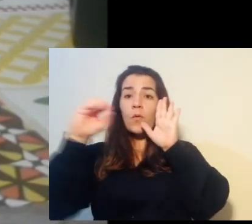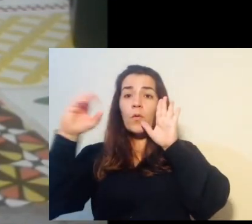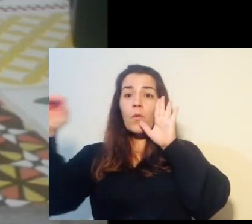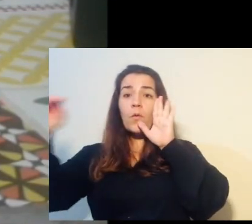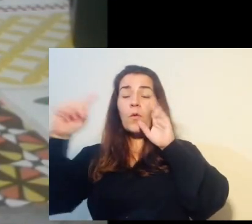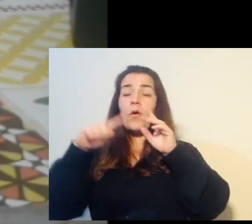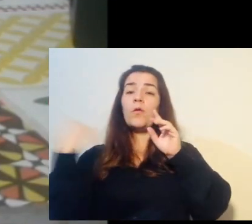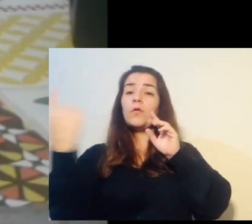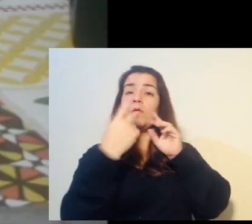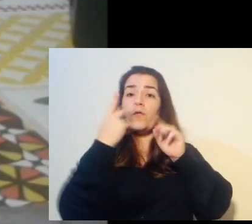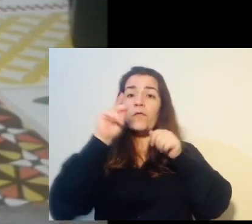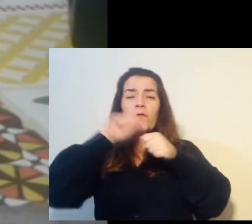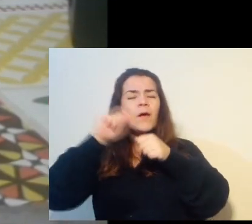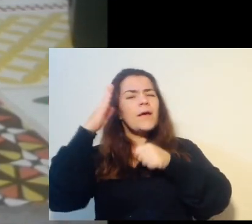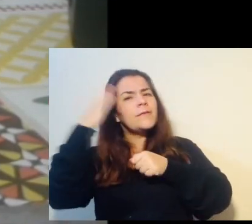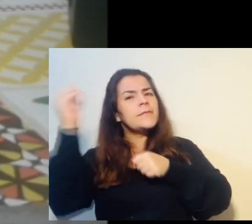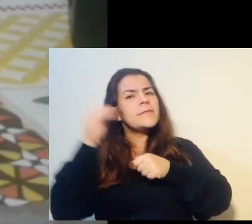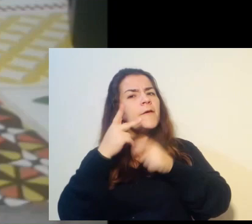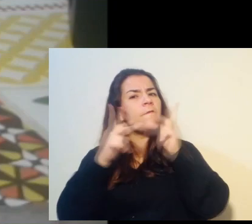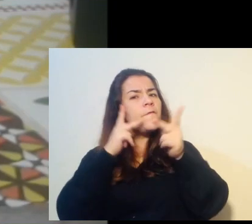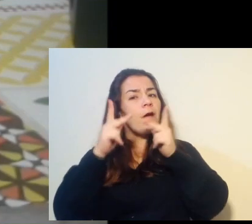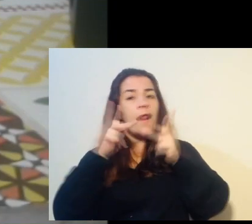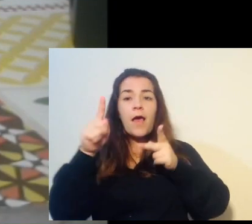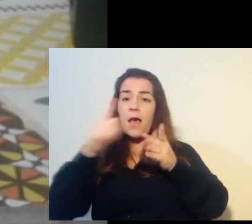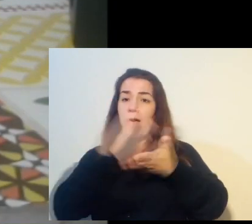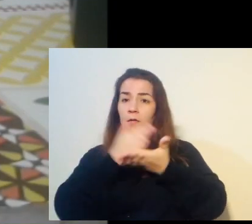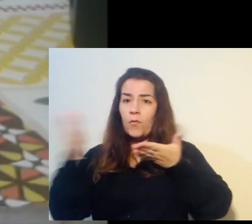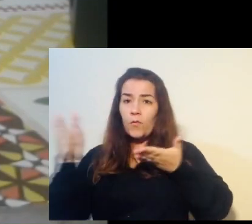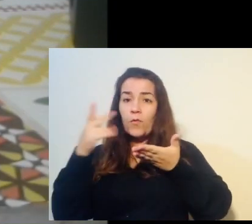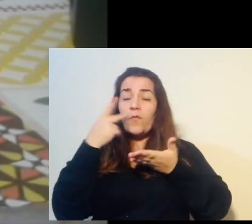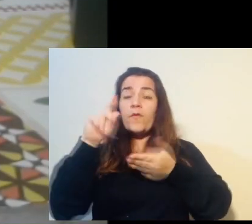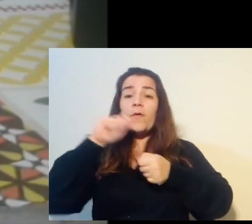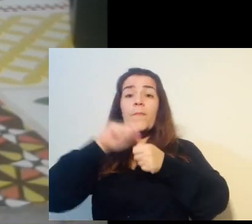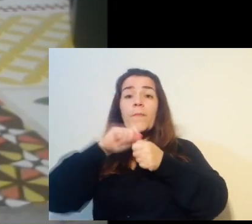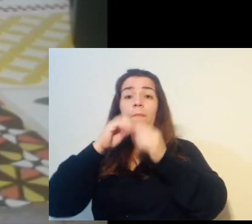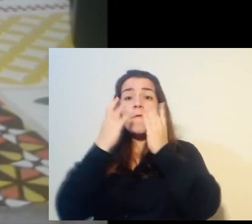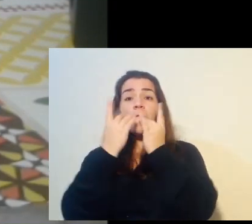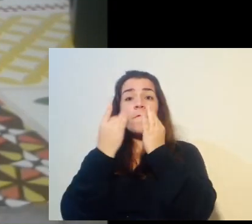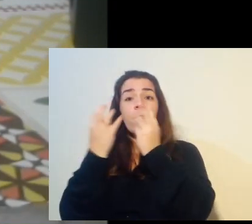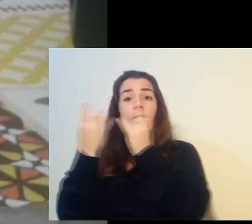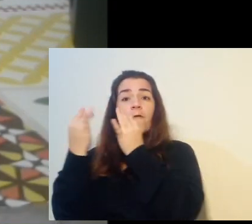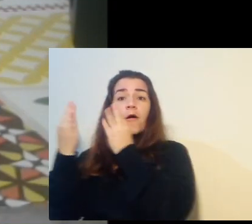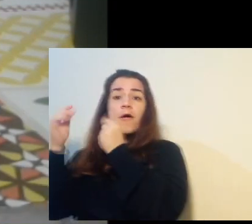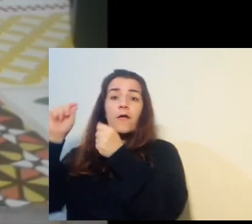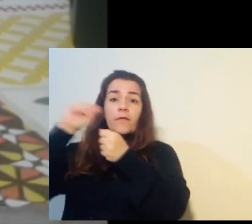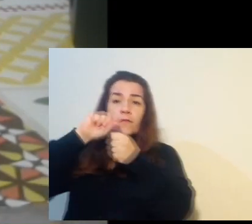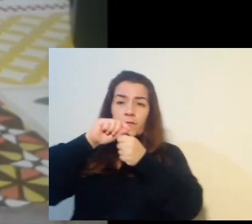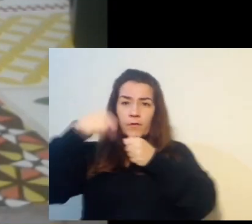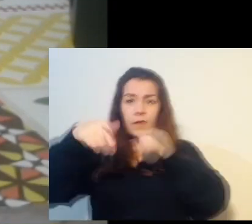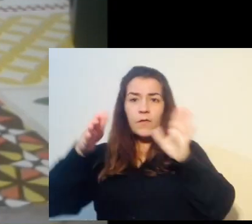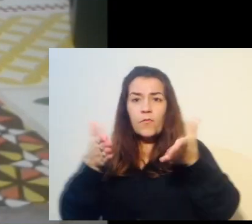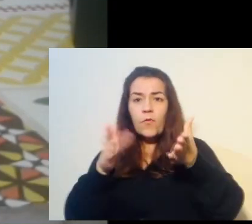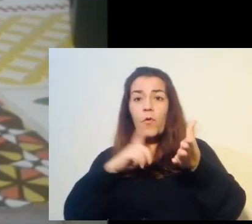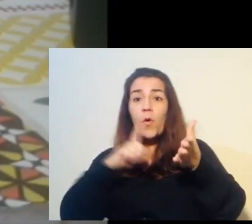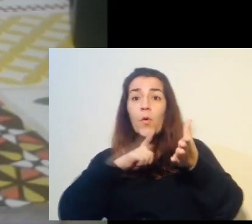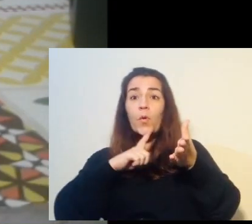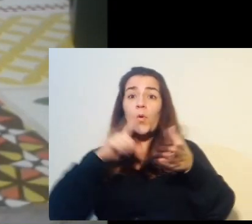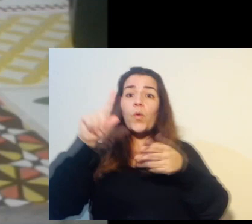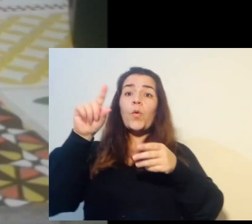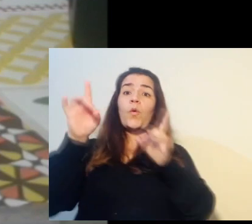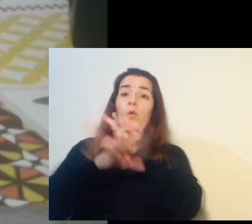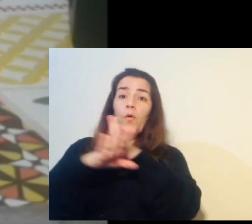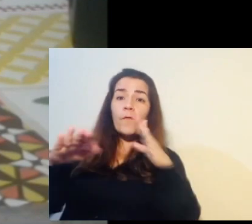100% que é na outra extremidade. Uma coisa que eu esqueci de falar, no começo, né, a minha flauta, no começo não, até agora ela tem,